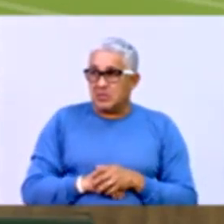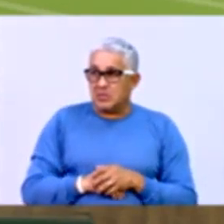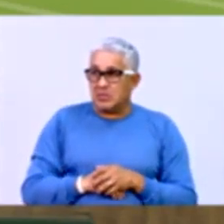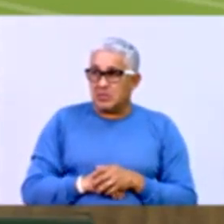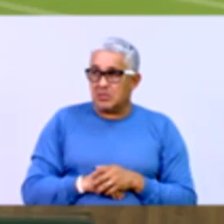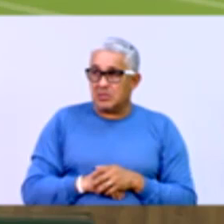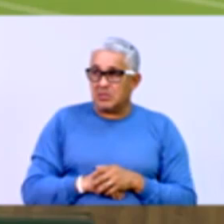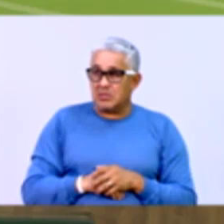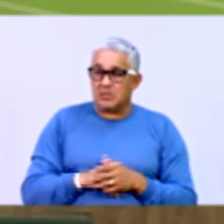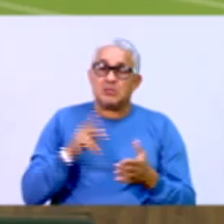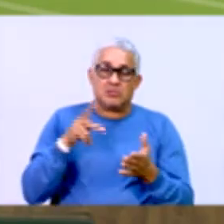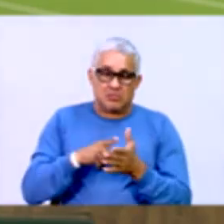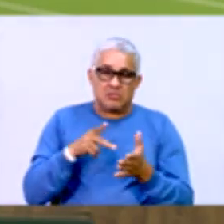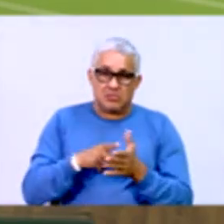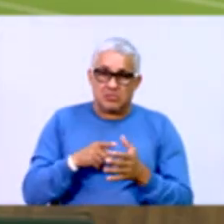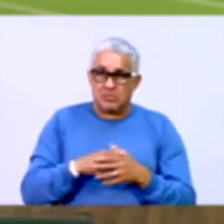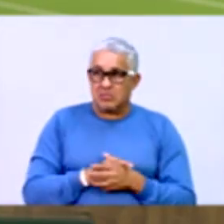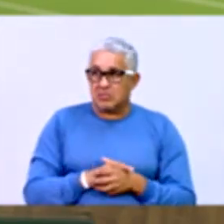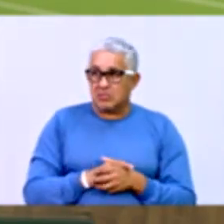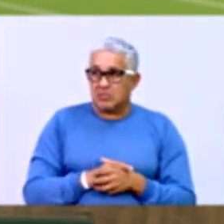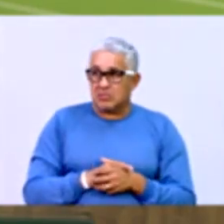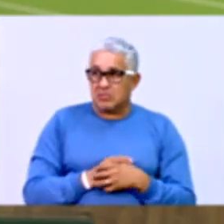vou estar realmente